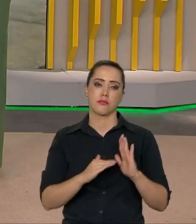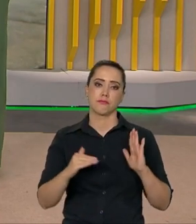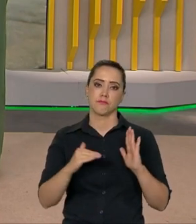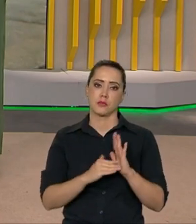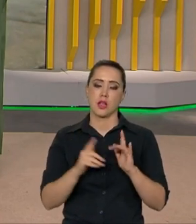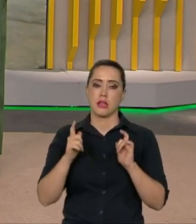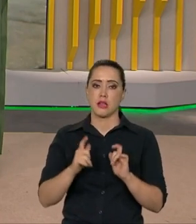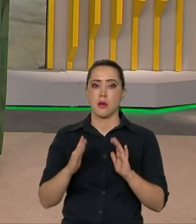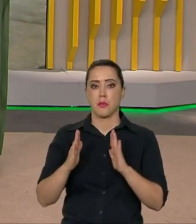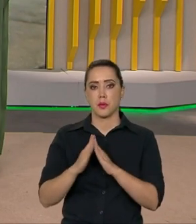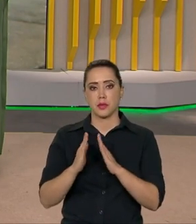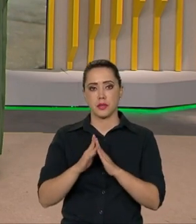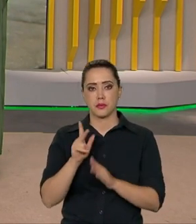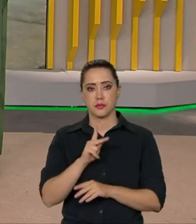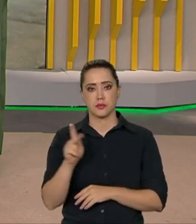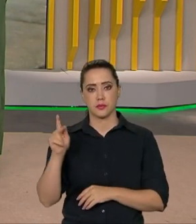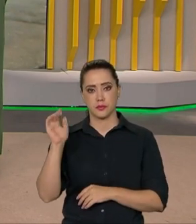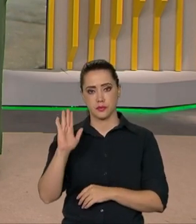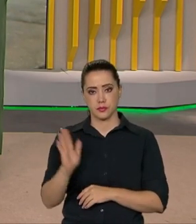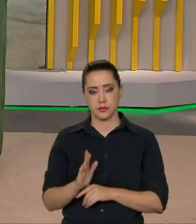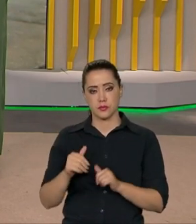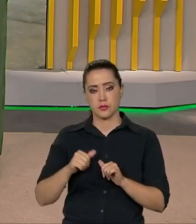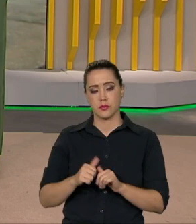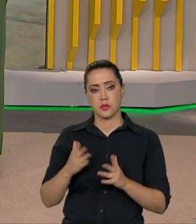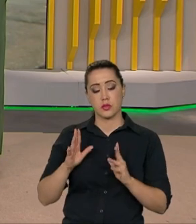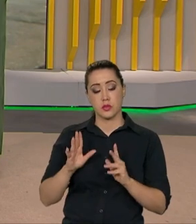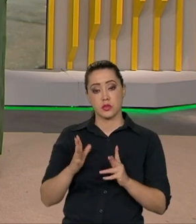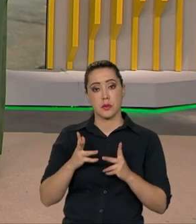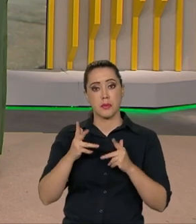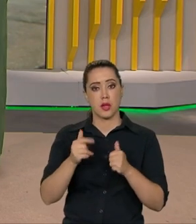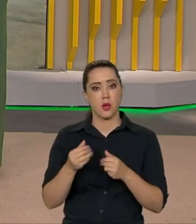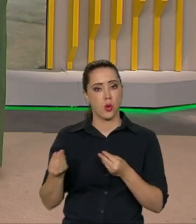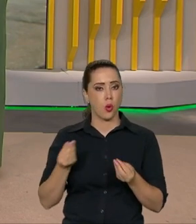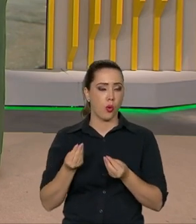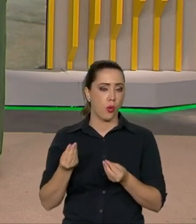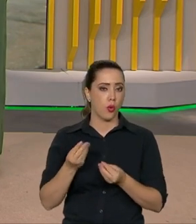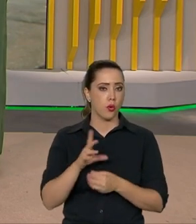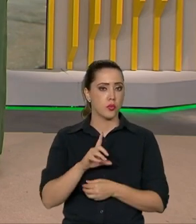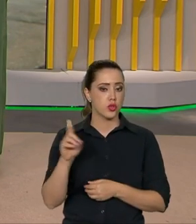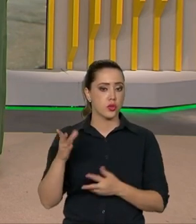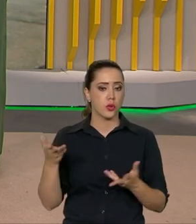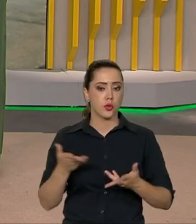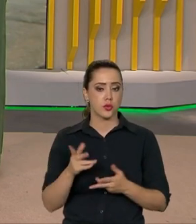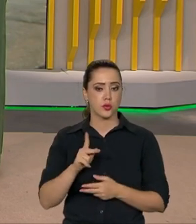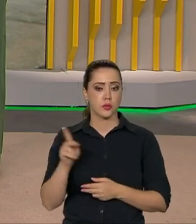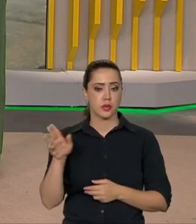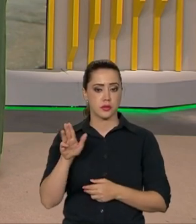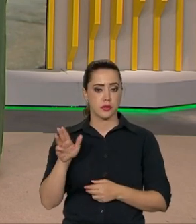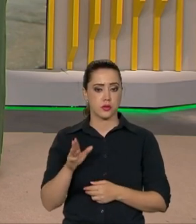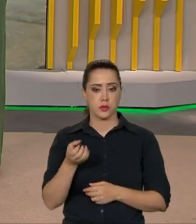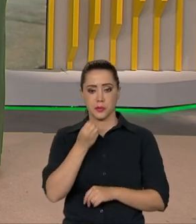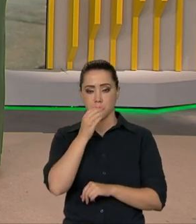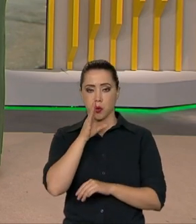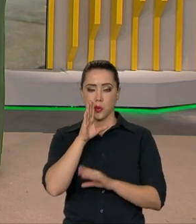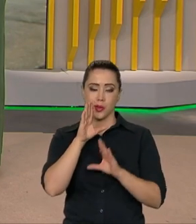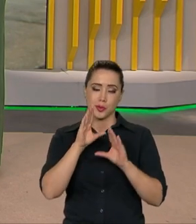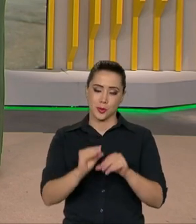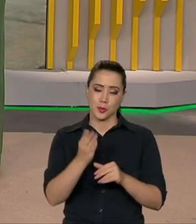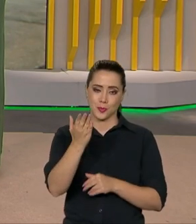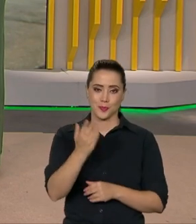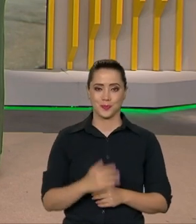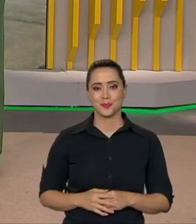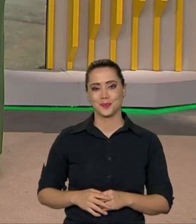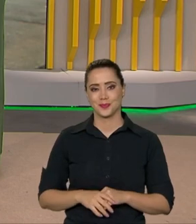Alvorada, residência oficial do presidente Lula, onde ele se recupera. Grazi, como foi o dia hoje do presidente? Boa noite.